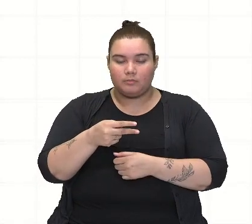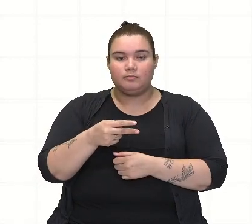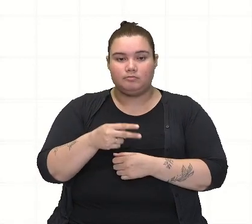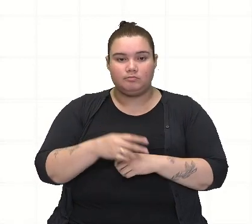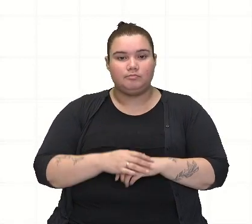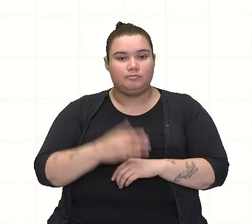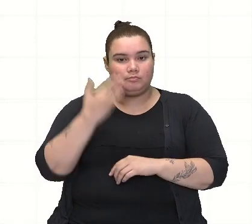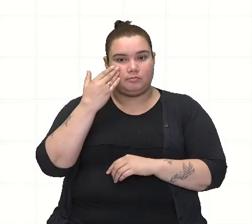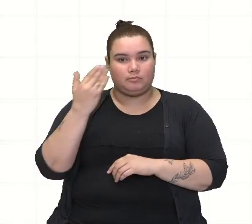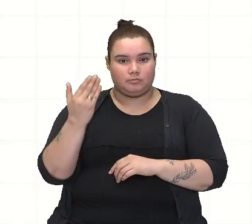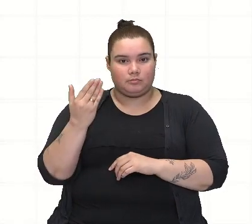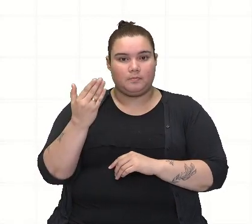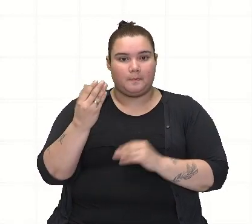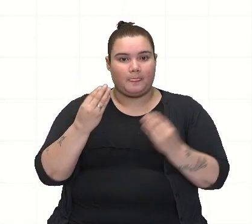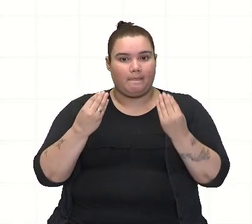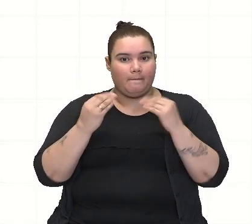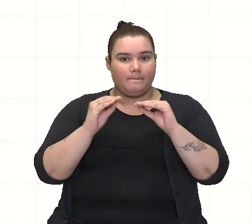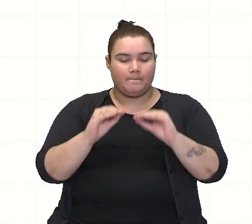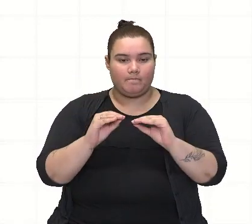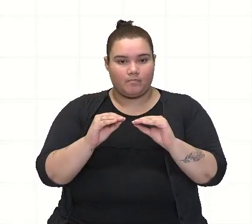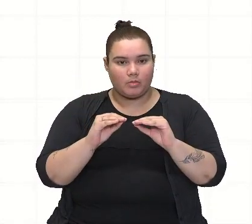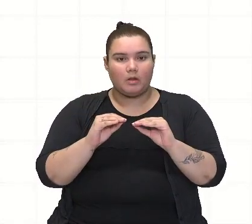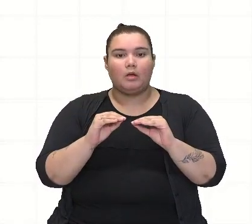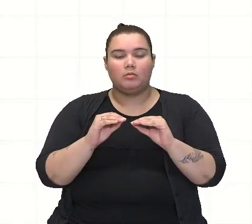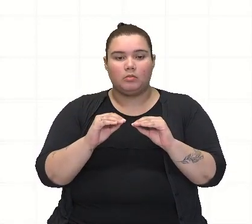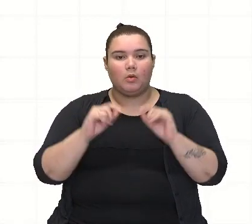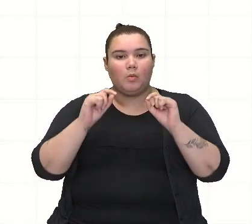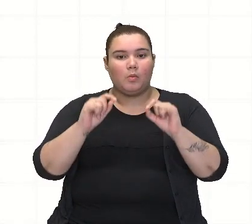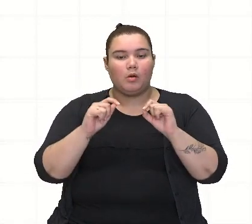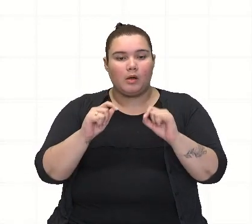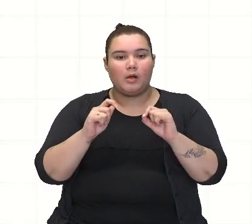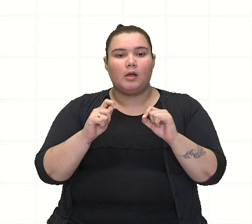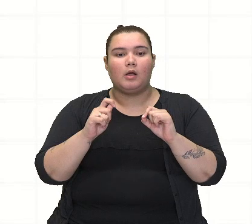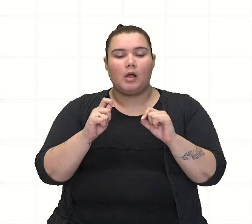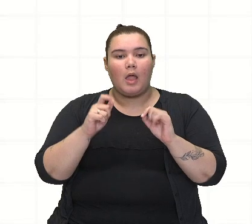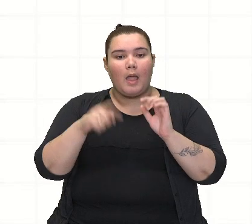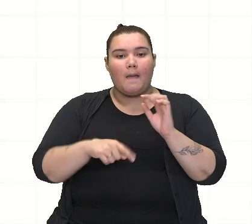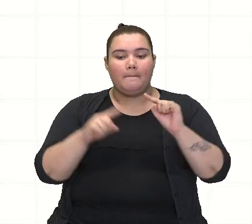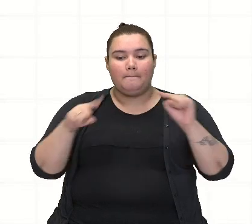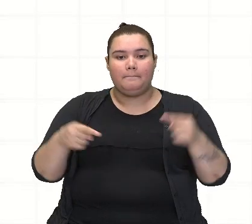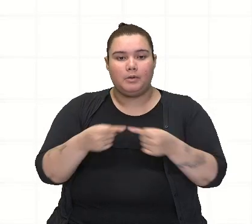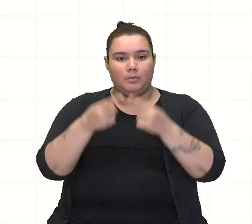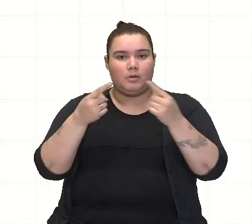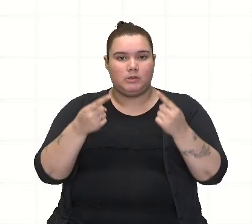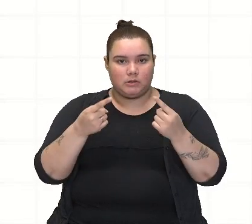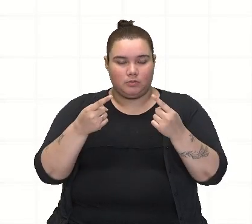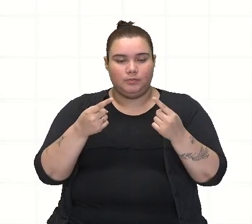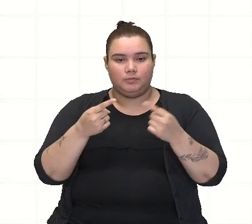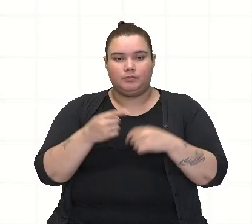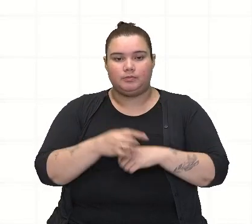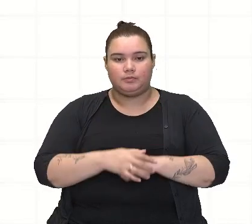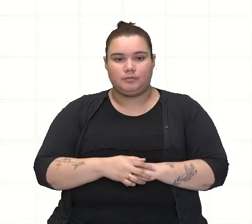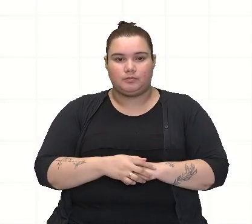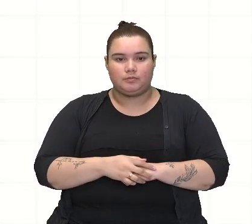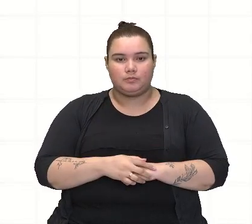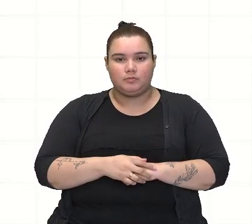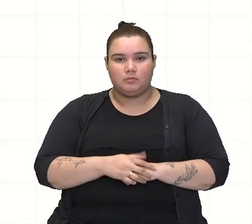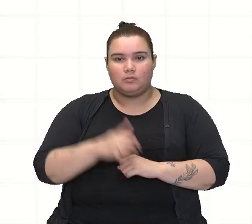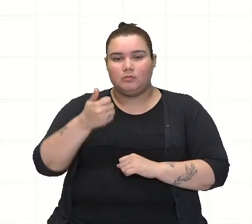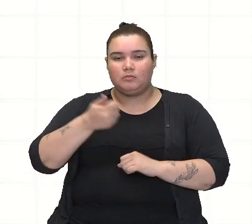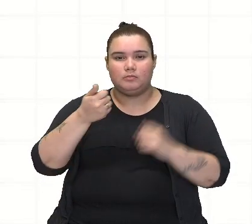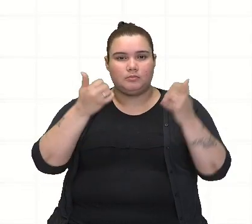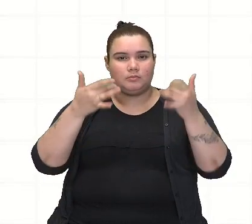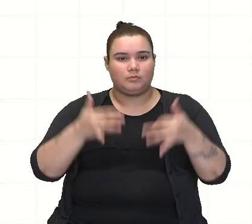é dessa forma que nós vamos determinar a questão da proporcionalidade. Olha, primeira